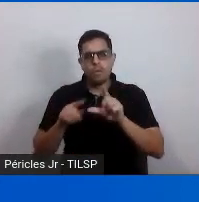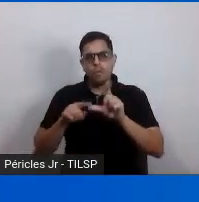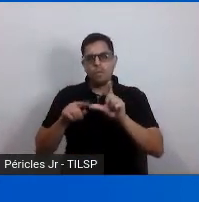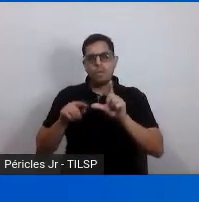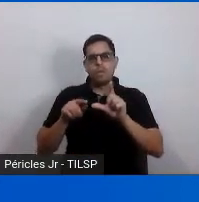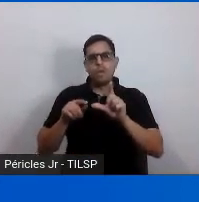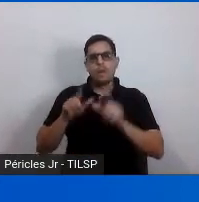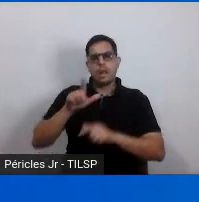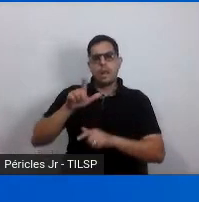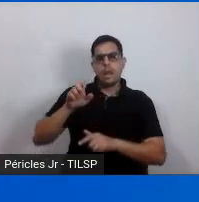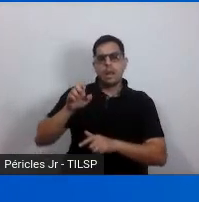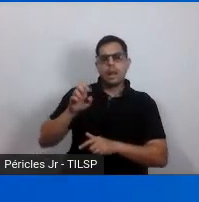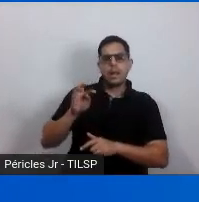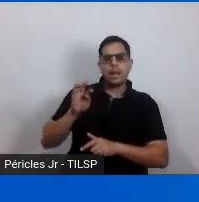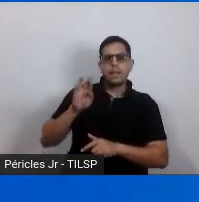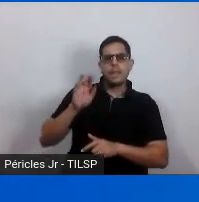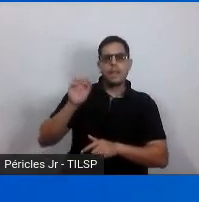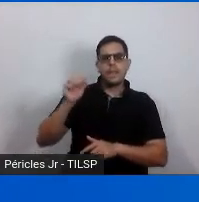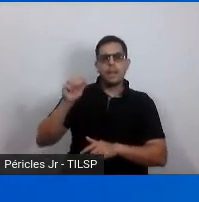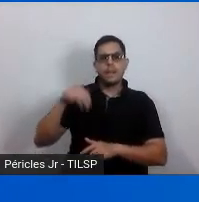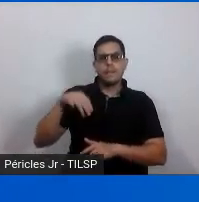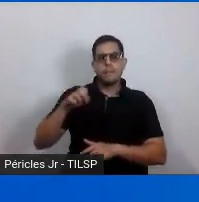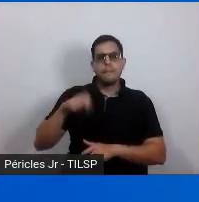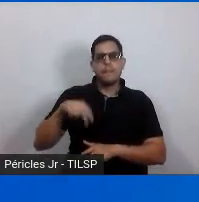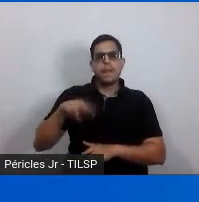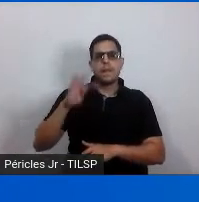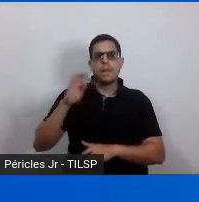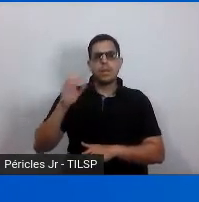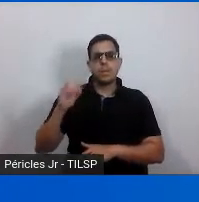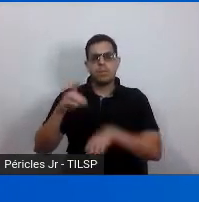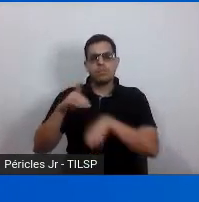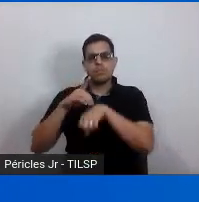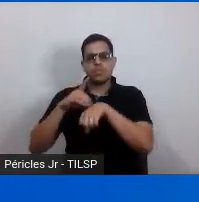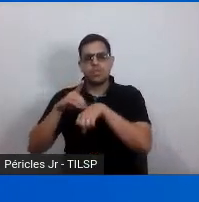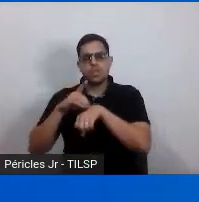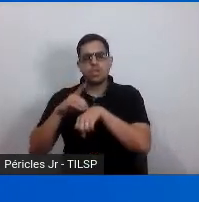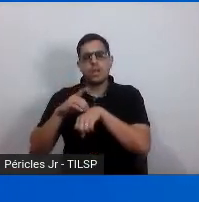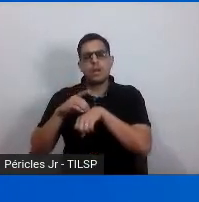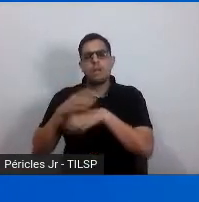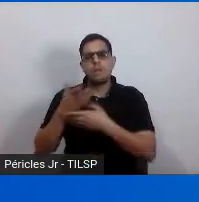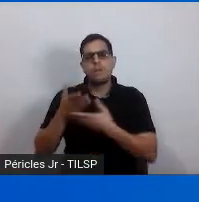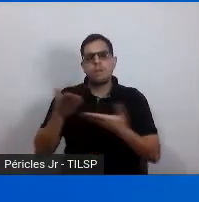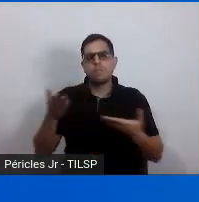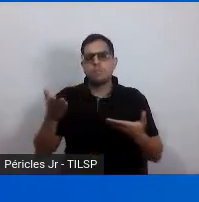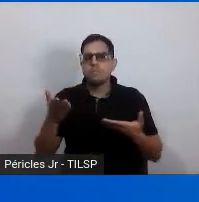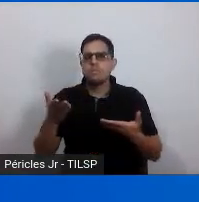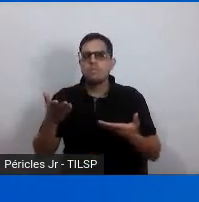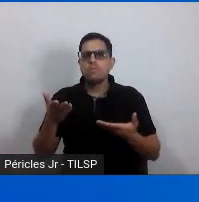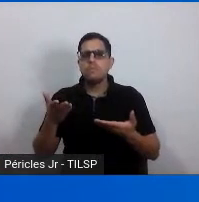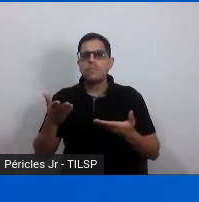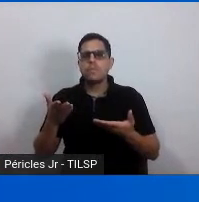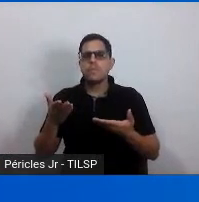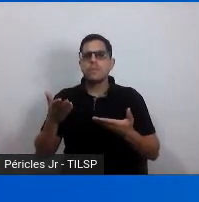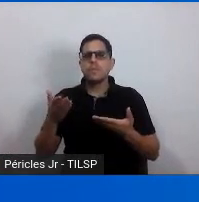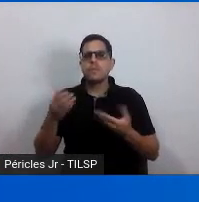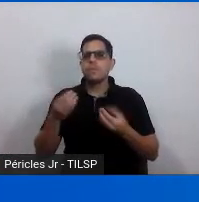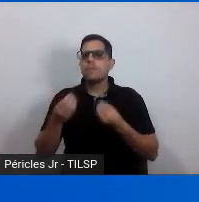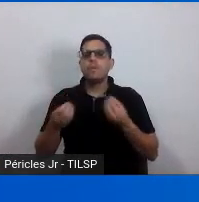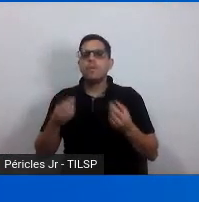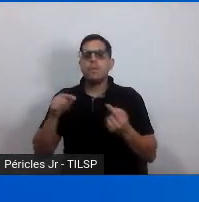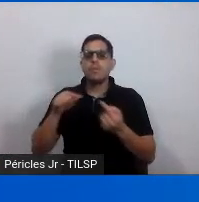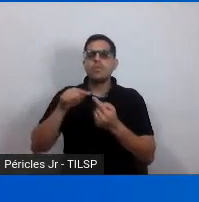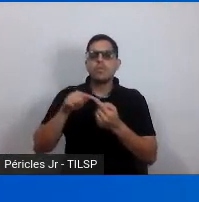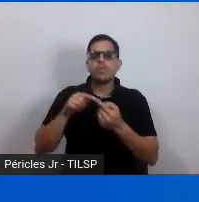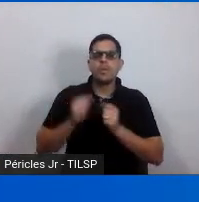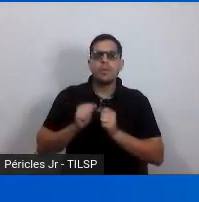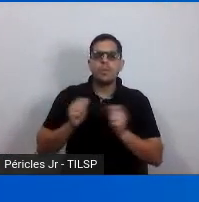uma vez que ele é bastante amplo e vou tentar Comparar as possibilidades que nós temos hoje no começo dos